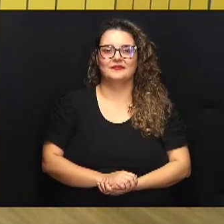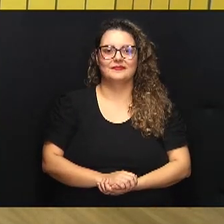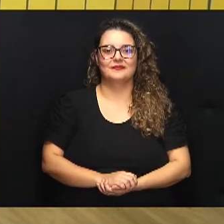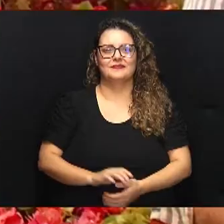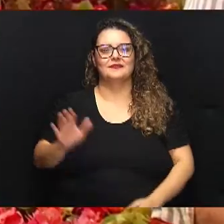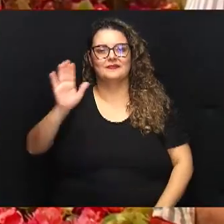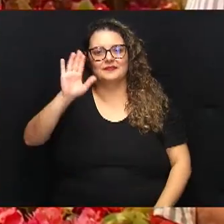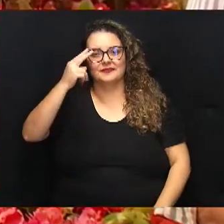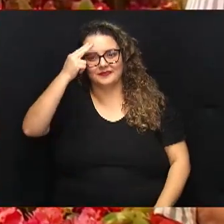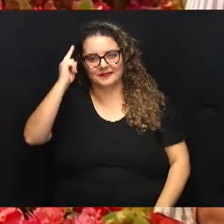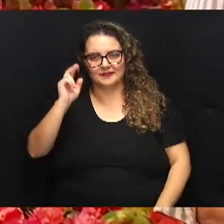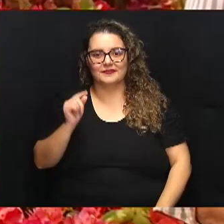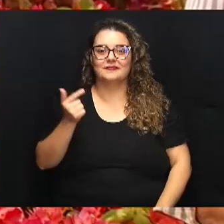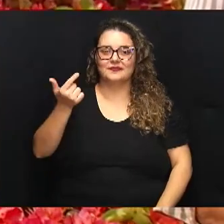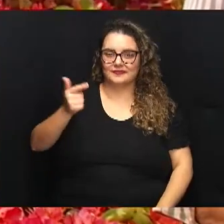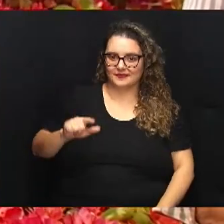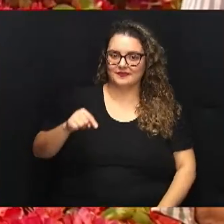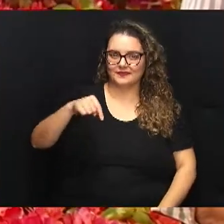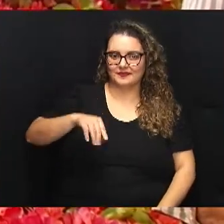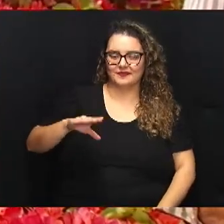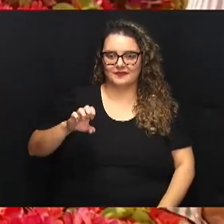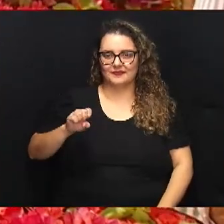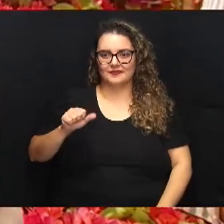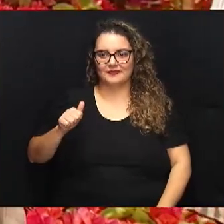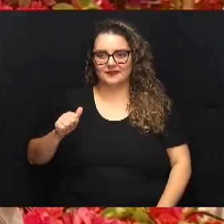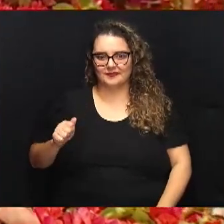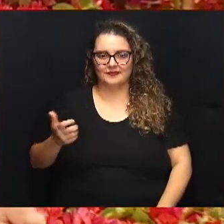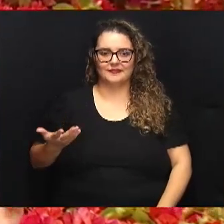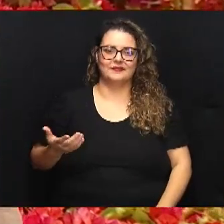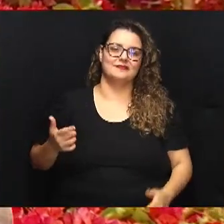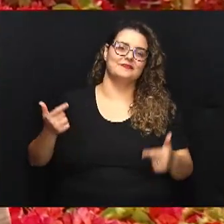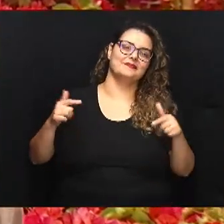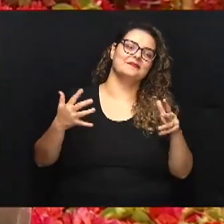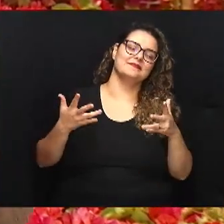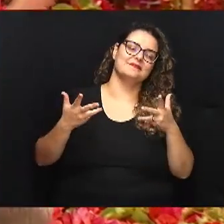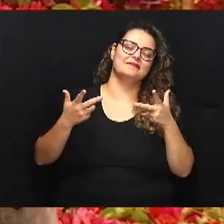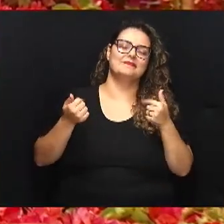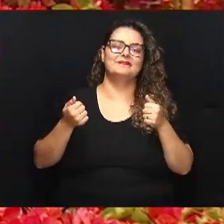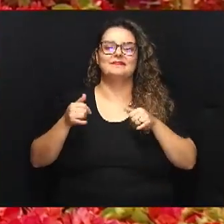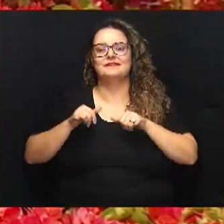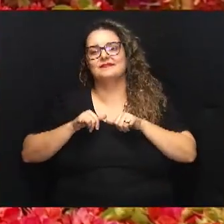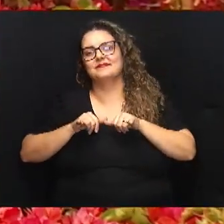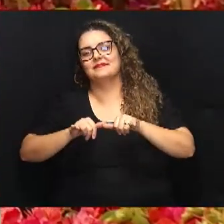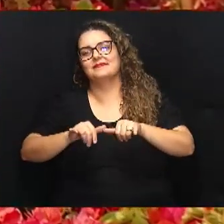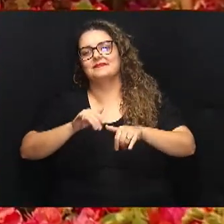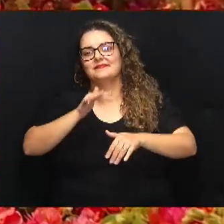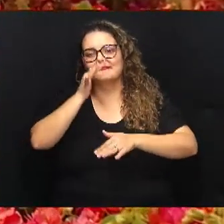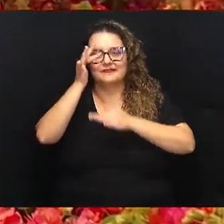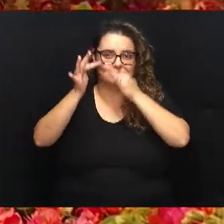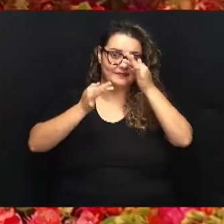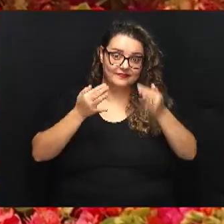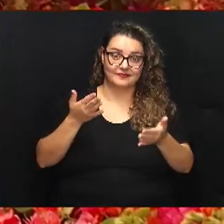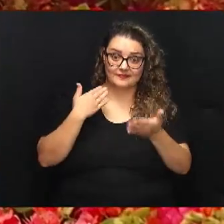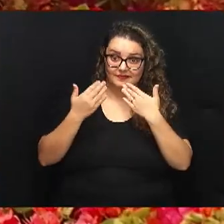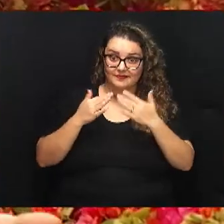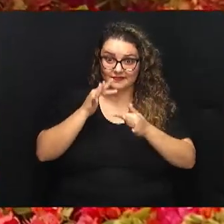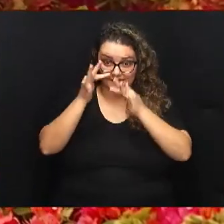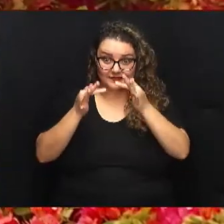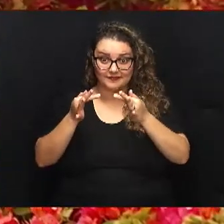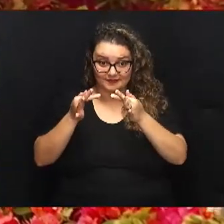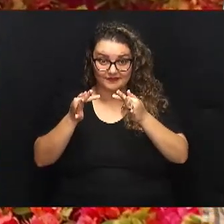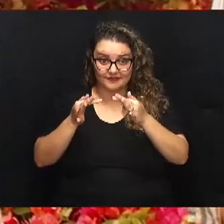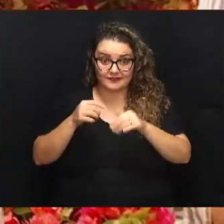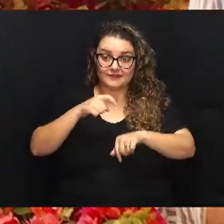Gabriel, a gente continua aqui na Ceasa, só que agora nesse lugar maravilhoso, o mercado de flores. E a gente vai falar de flores que